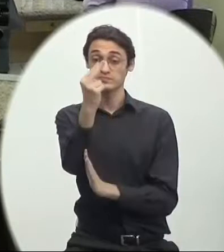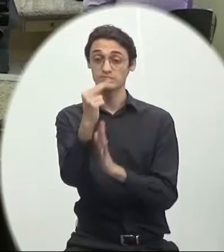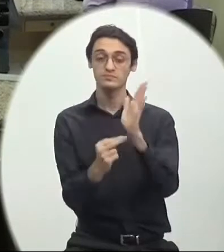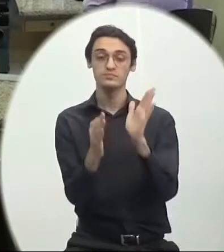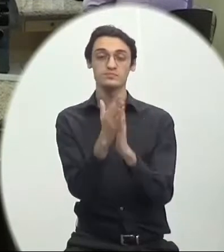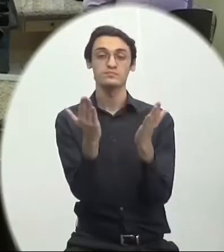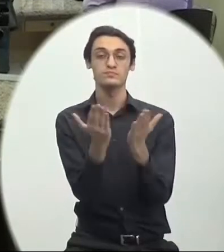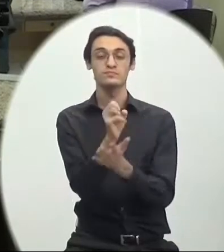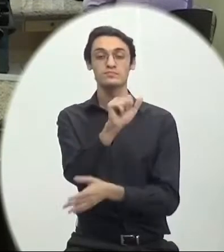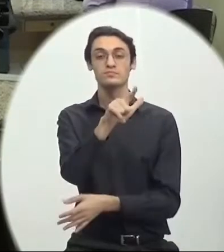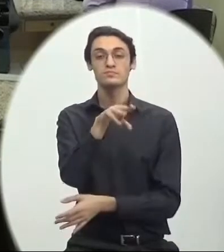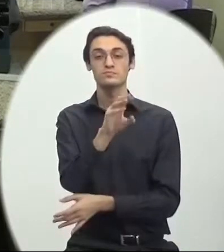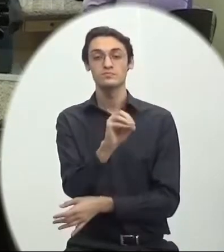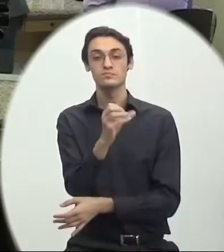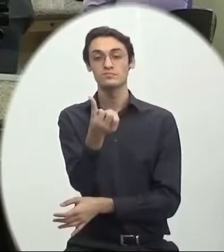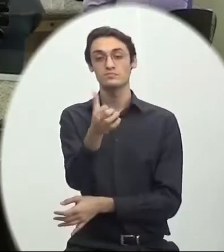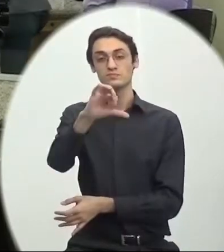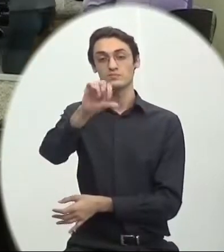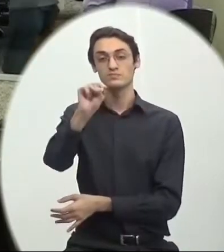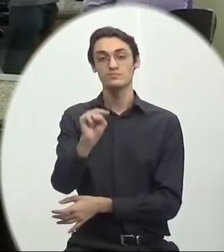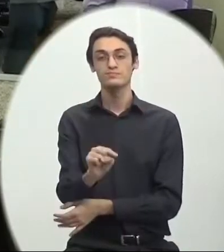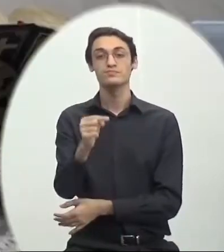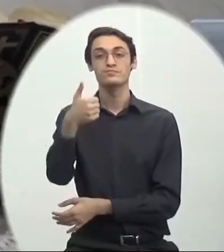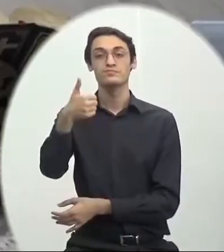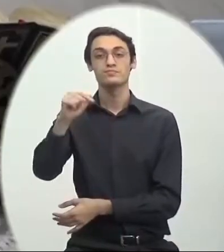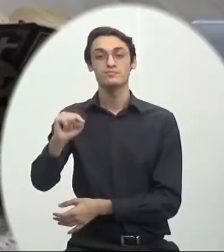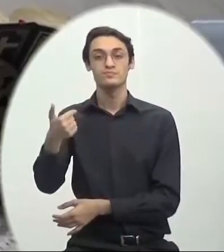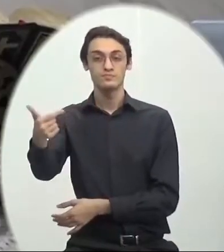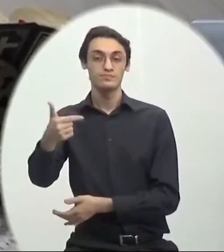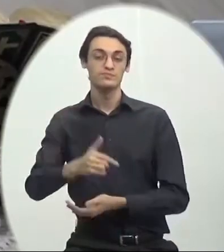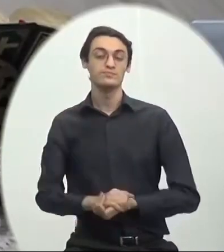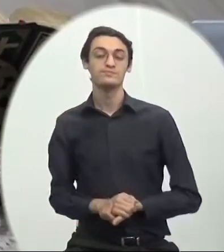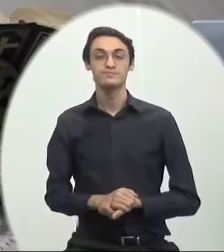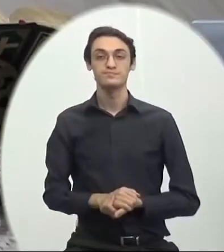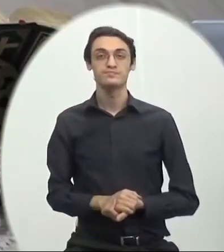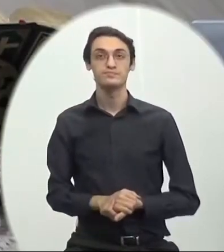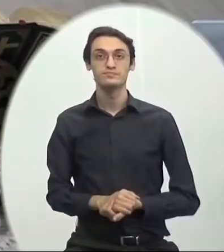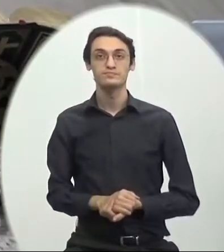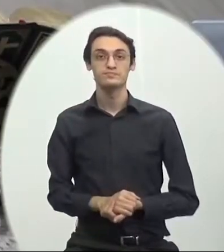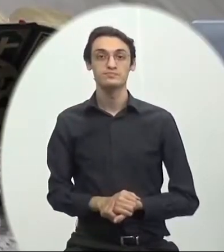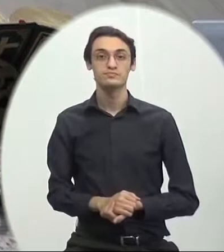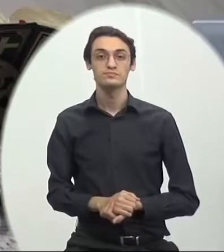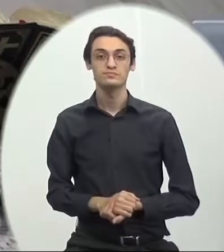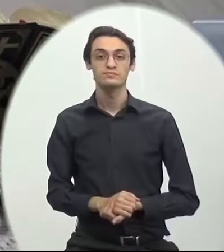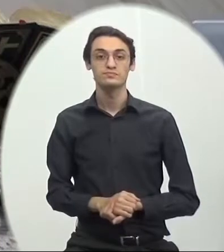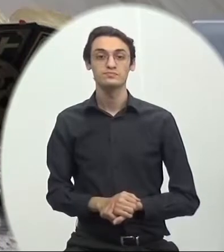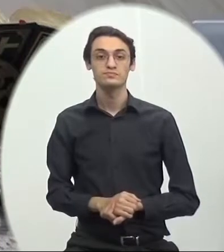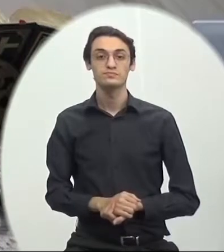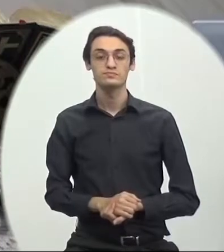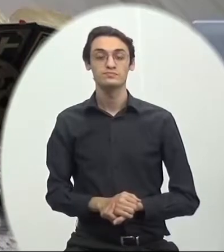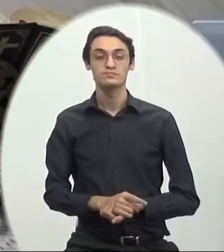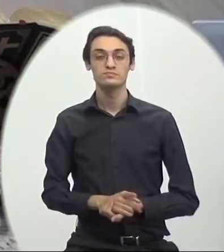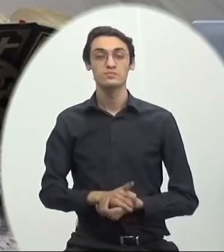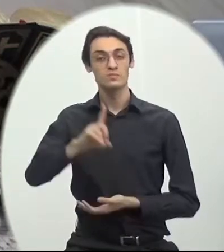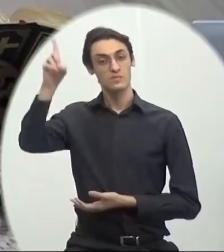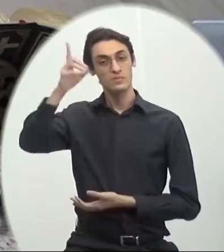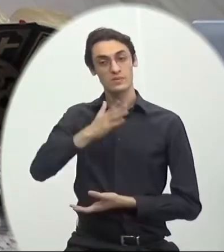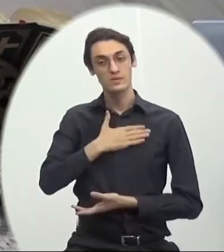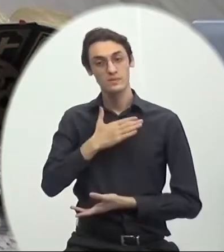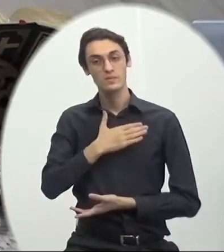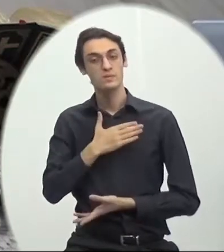Salmos 69, versículo 1 e 2. Livra-me, ó Deus, pois as